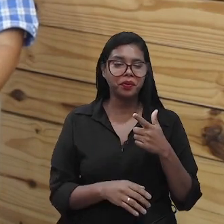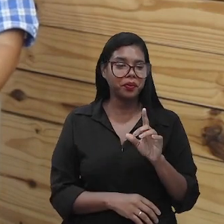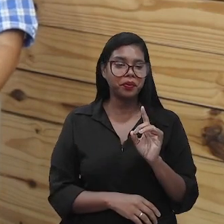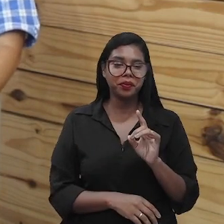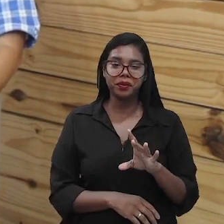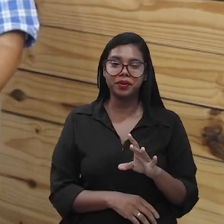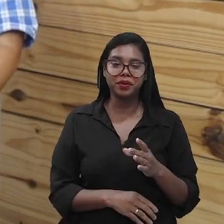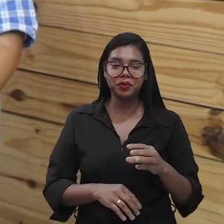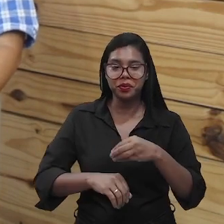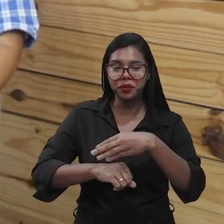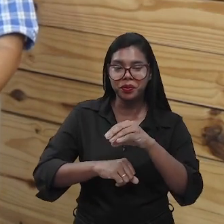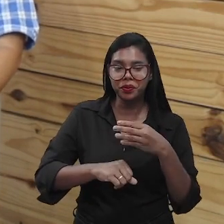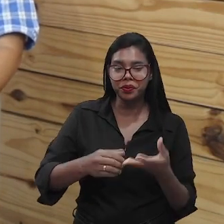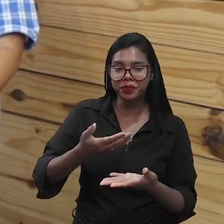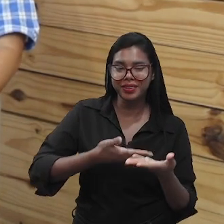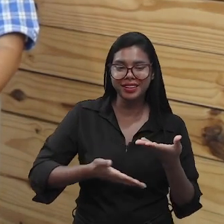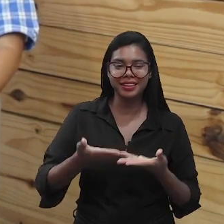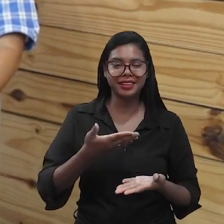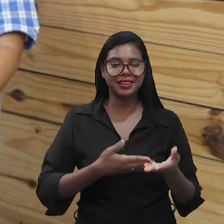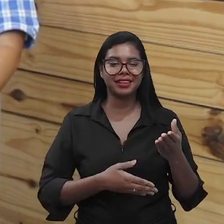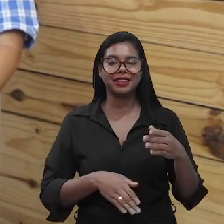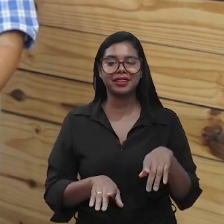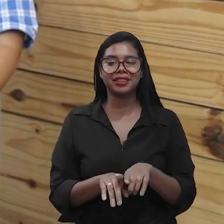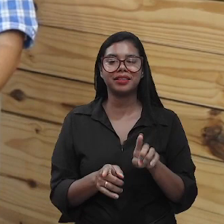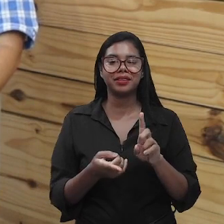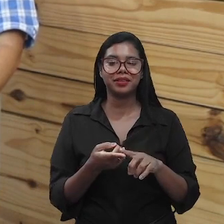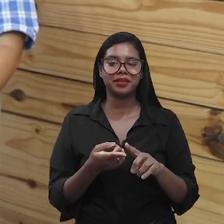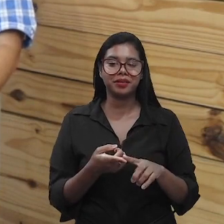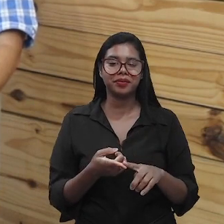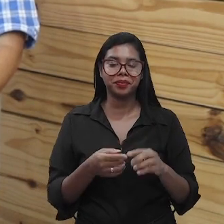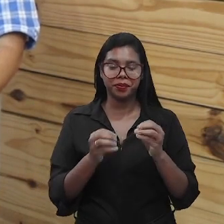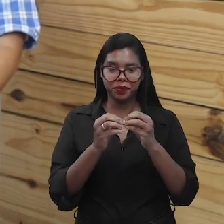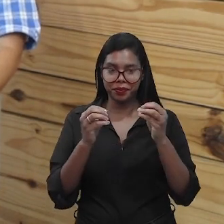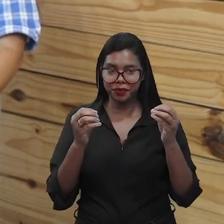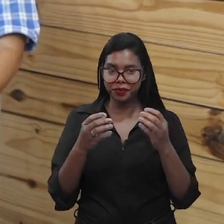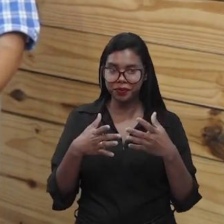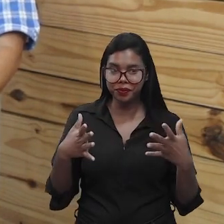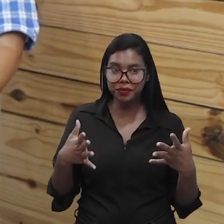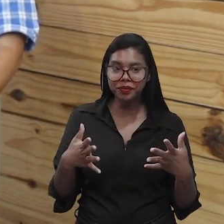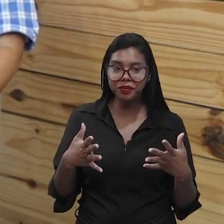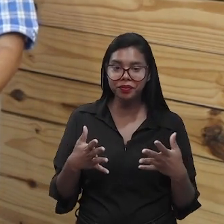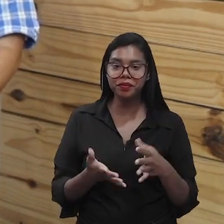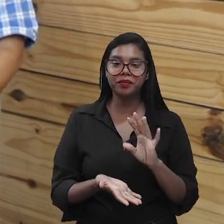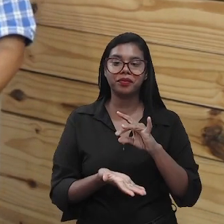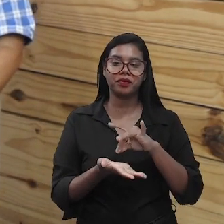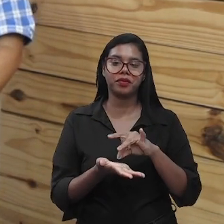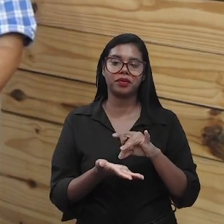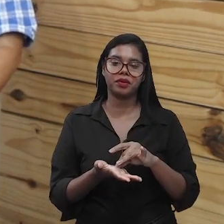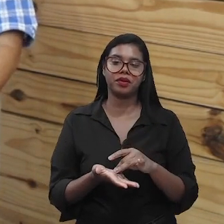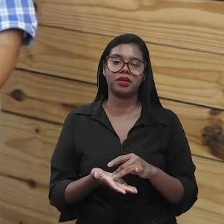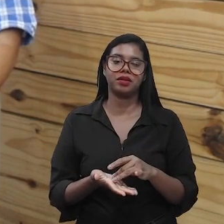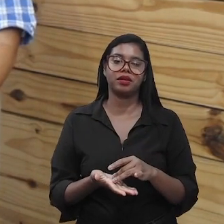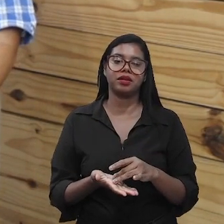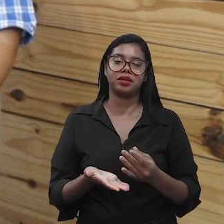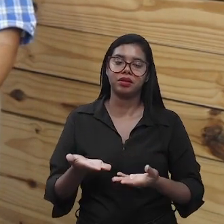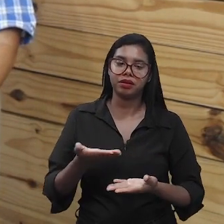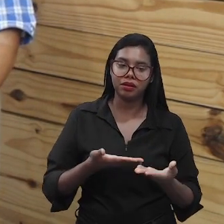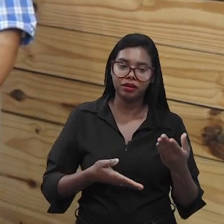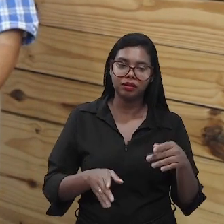Né? O curto e compartilha não funciona mais. Você tem que criar um motivo para que realmente a pessoa se mova e clique, né, naquilo que você